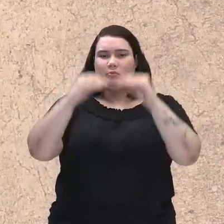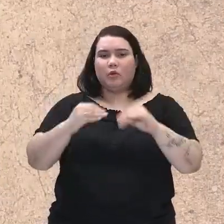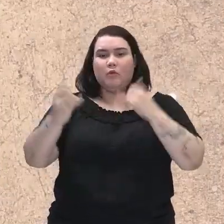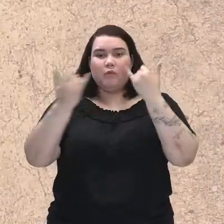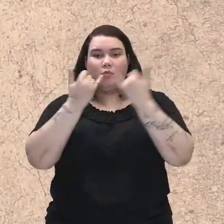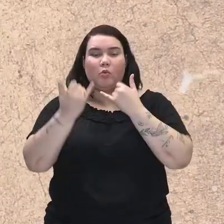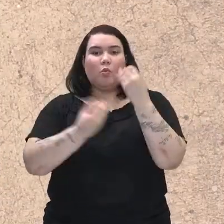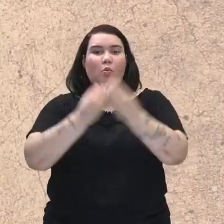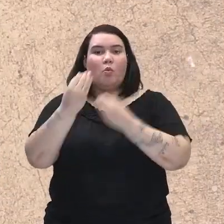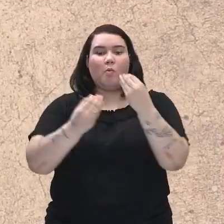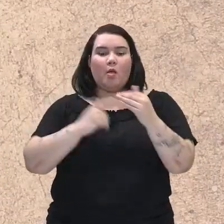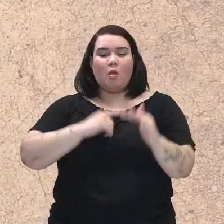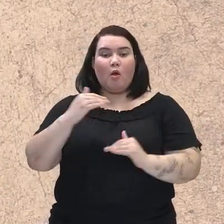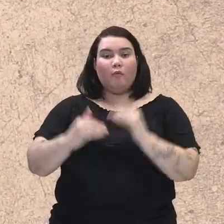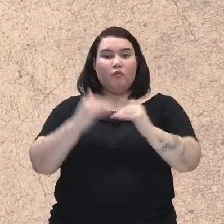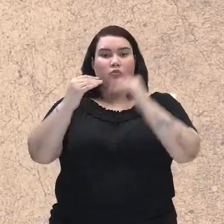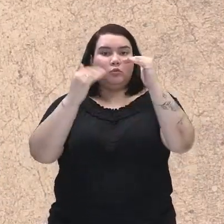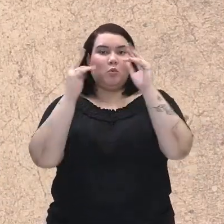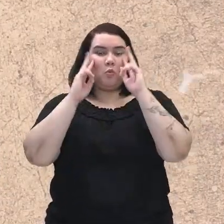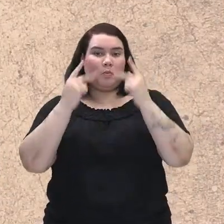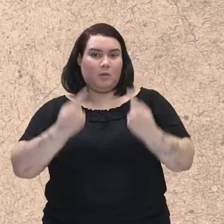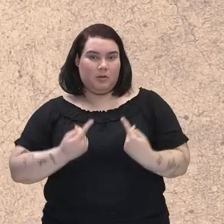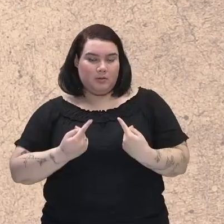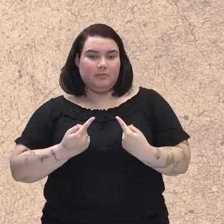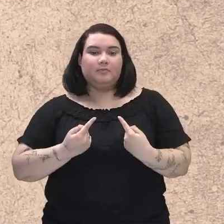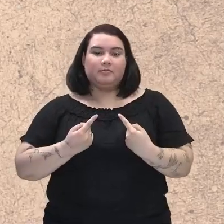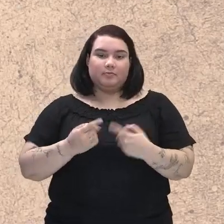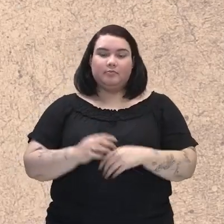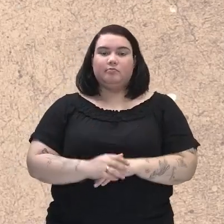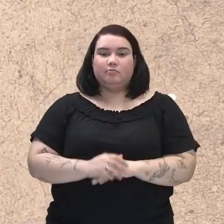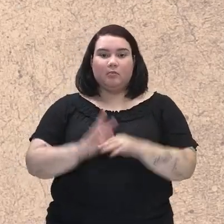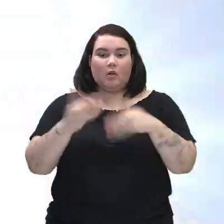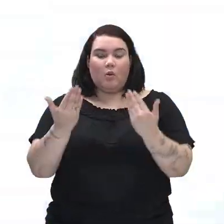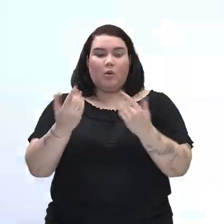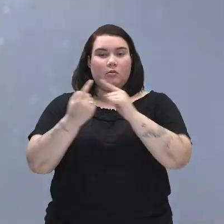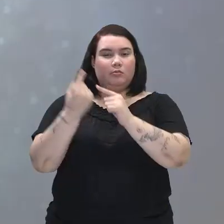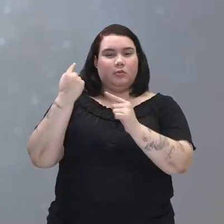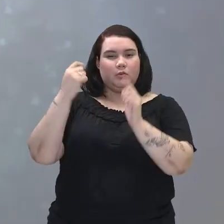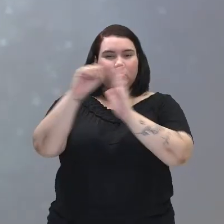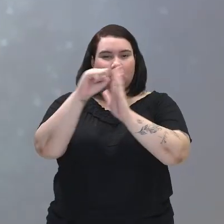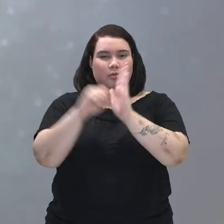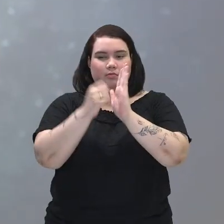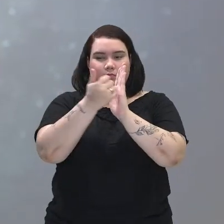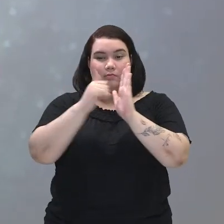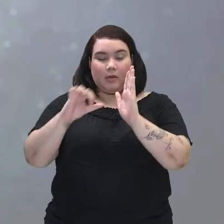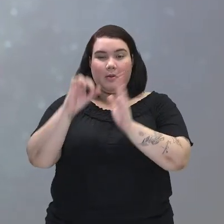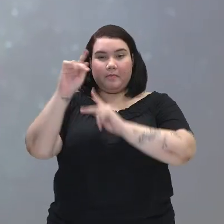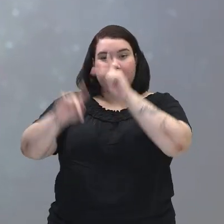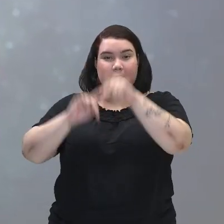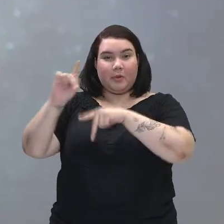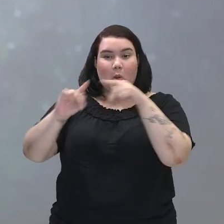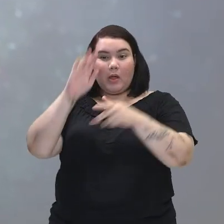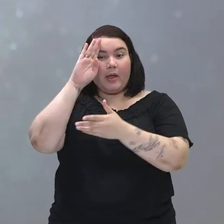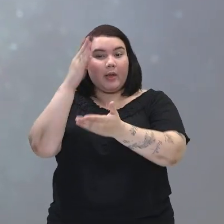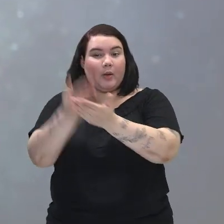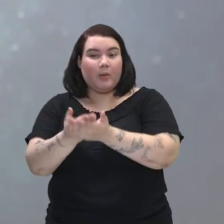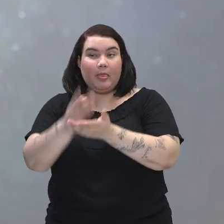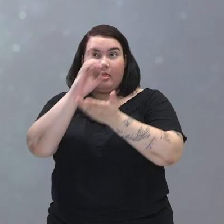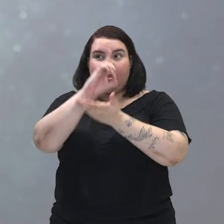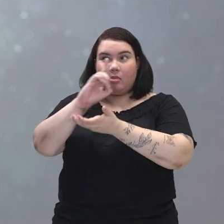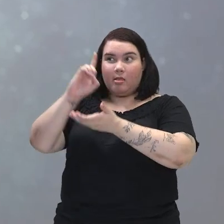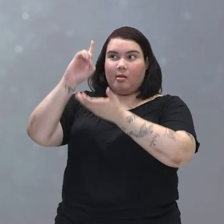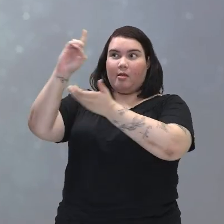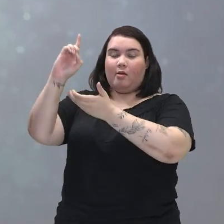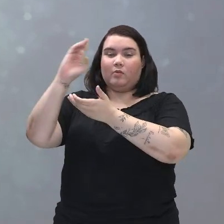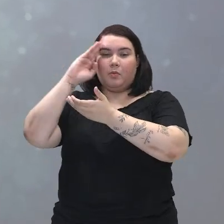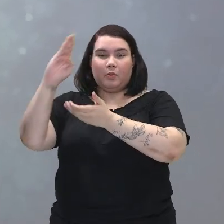sobre evolução. É importante falar que nesse momento, lá no século XIX, muitos acreditavam que Deus era o